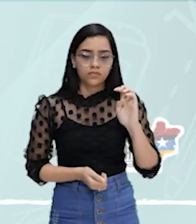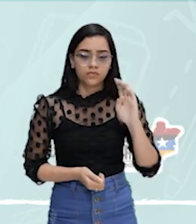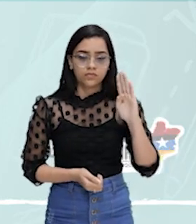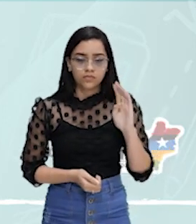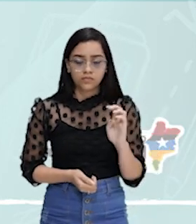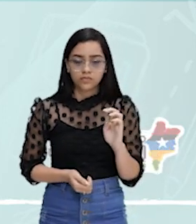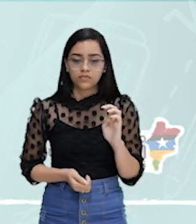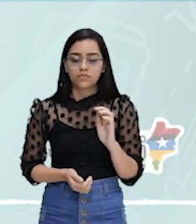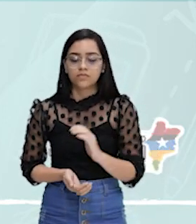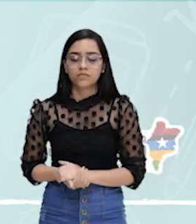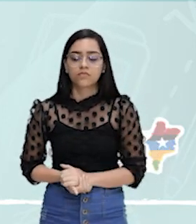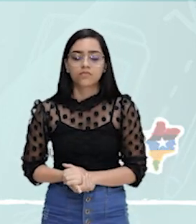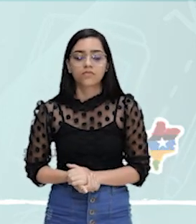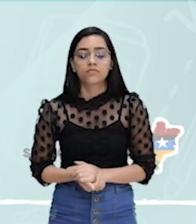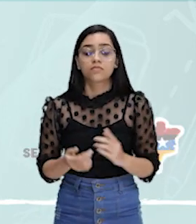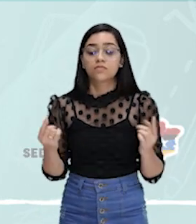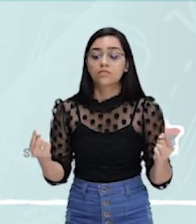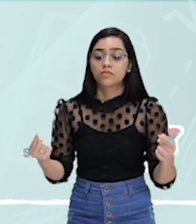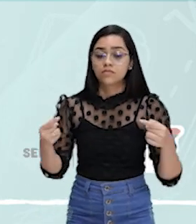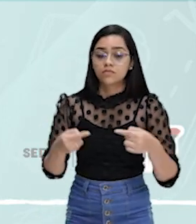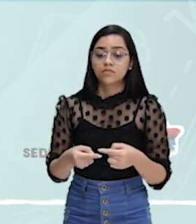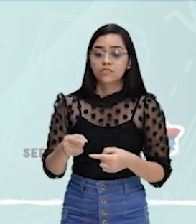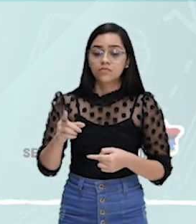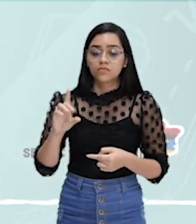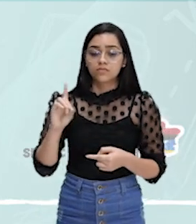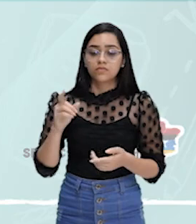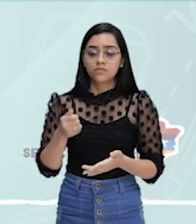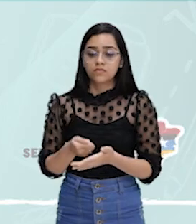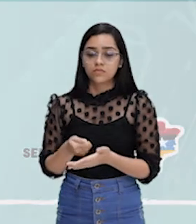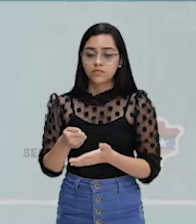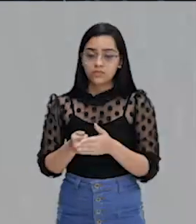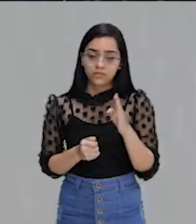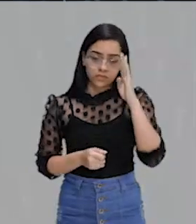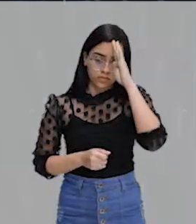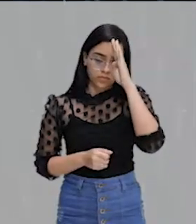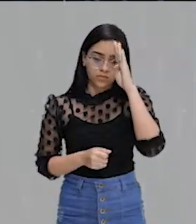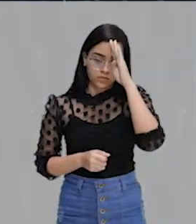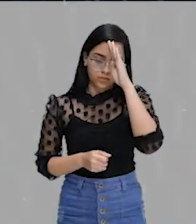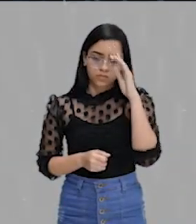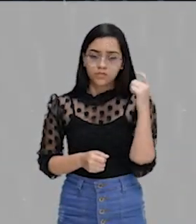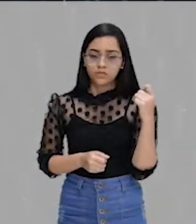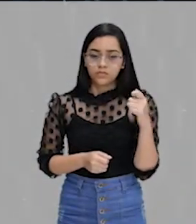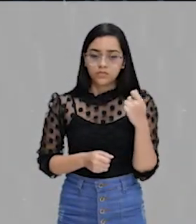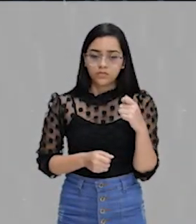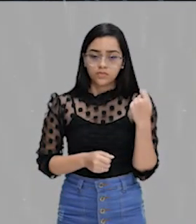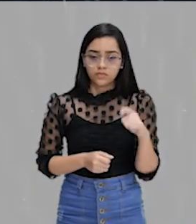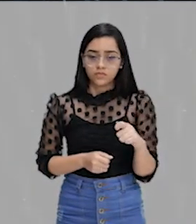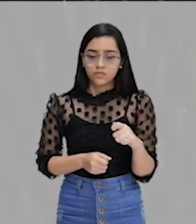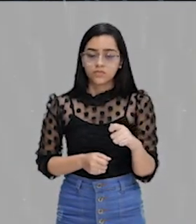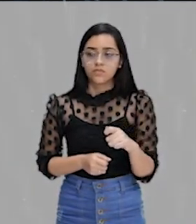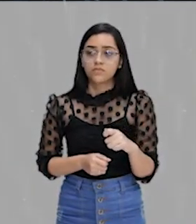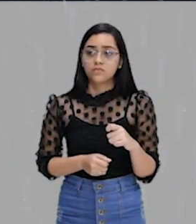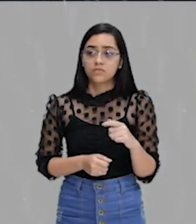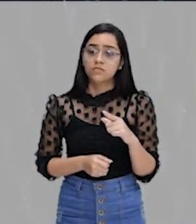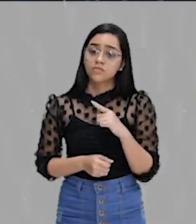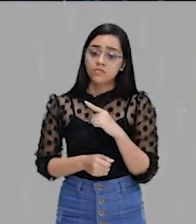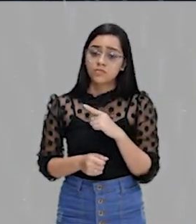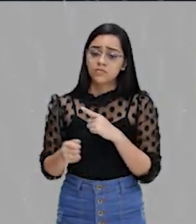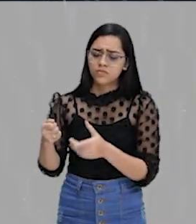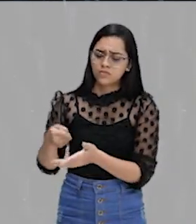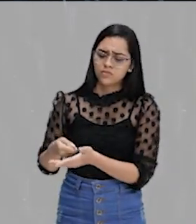Hebe, contra a ditadura militar civil argentina e o seu